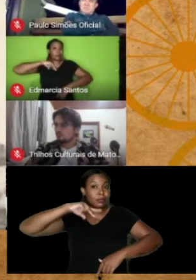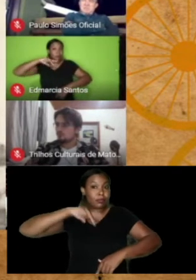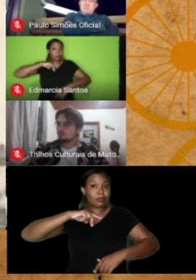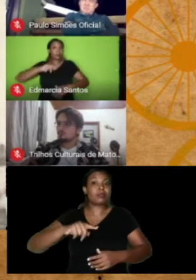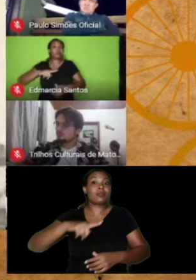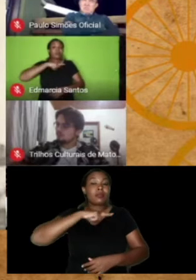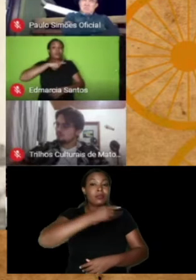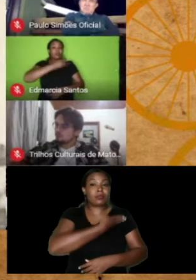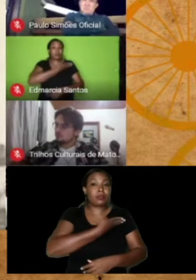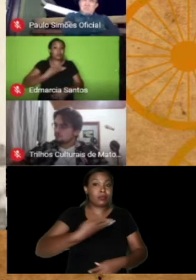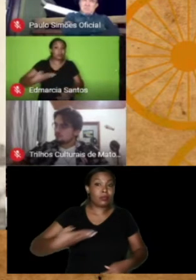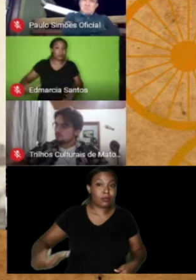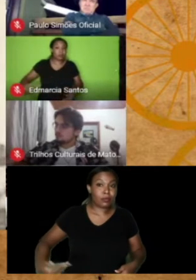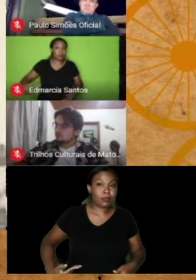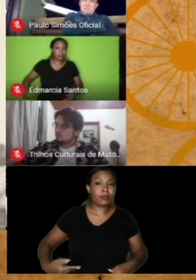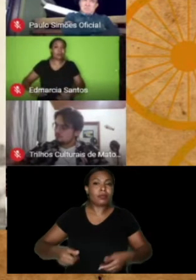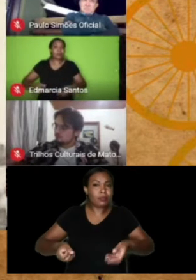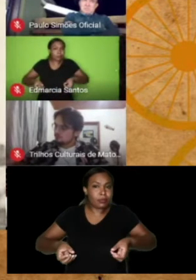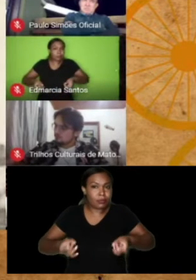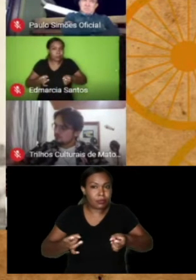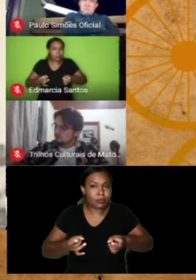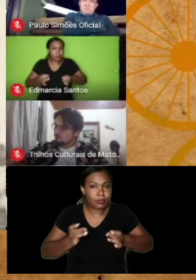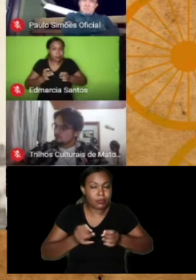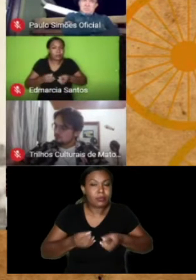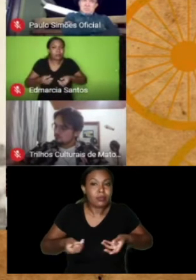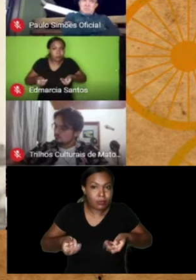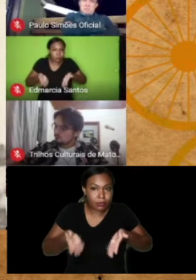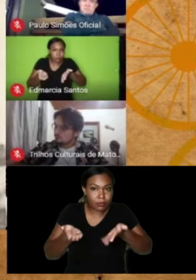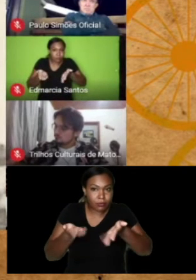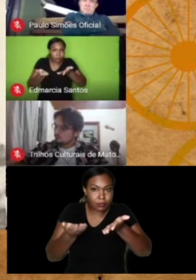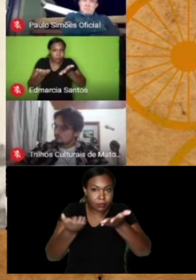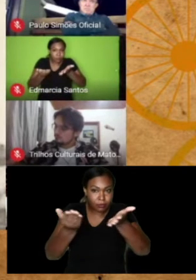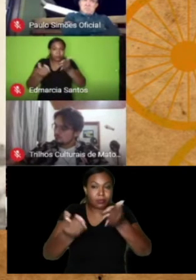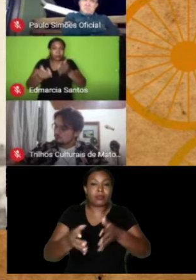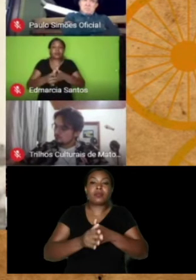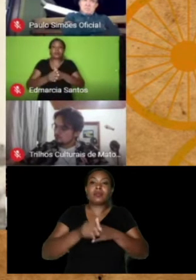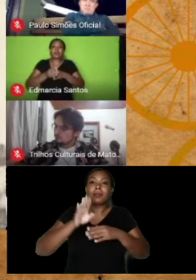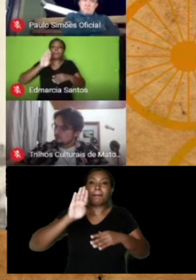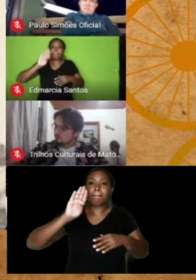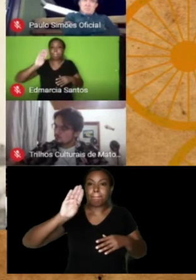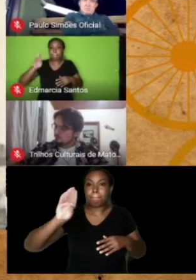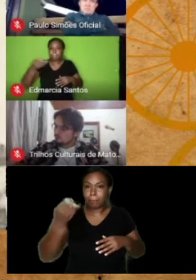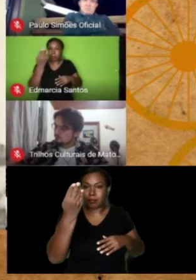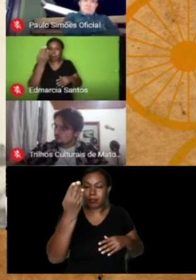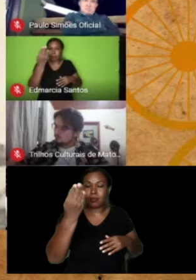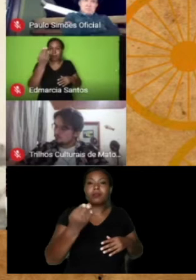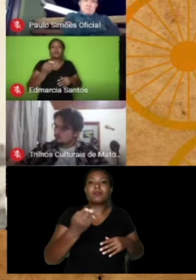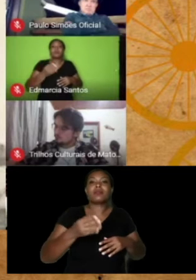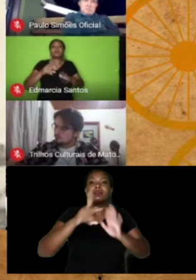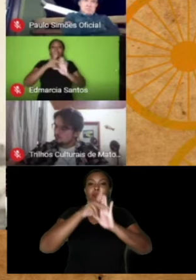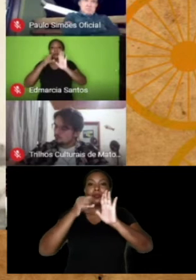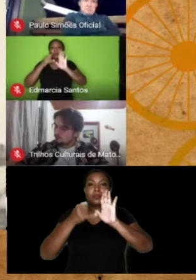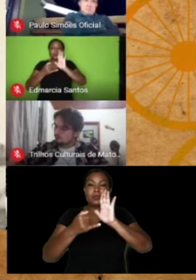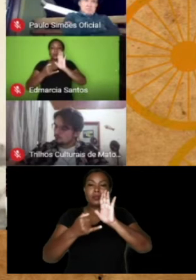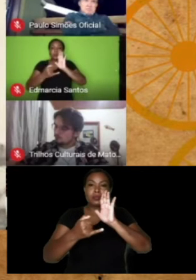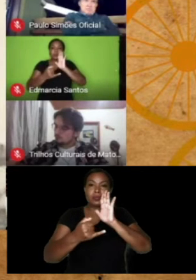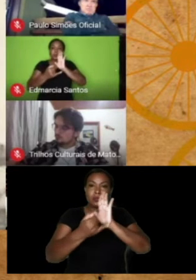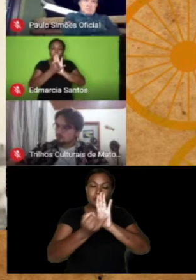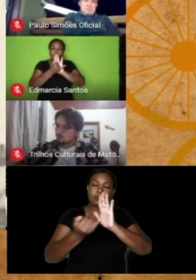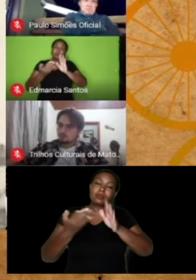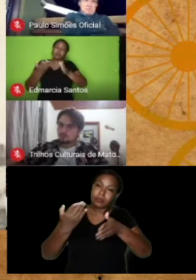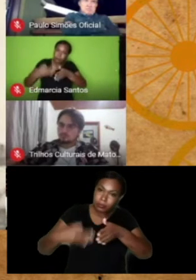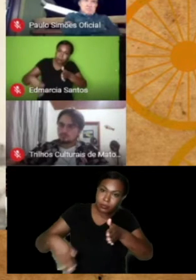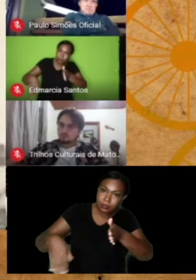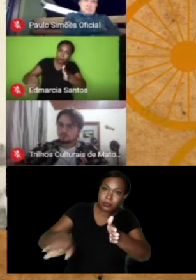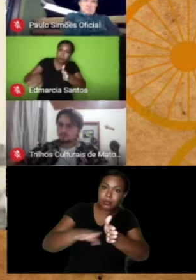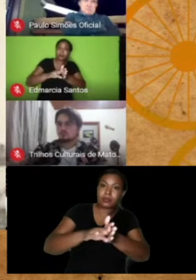investindo quase bilhões em projetos para que a Norte-Sul chegue até Arica, no Chile. E toda a nossa